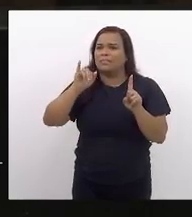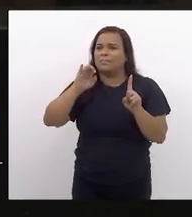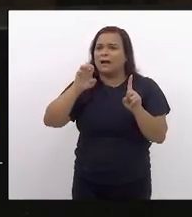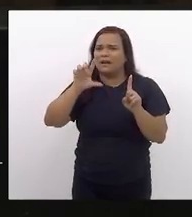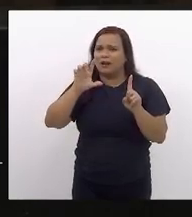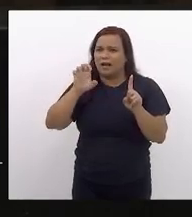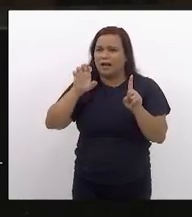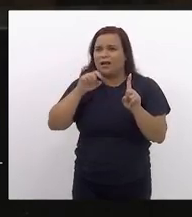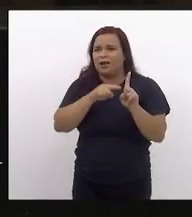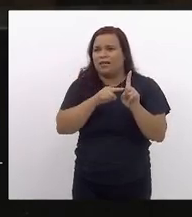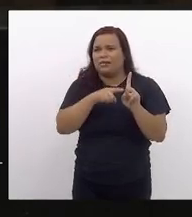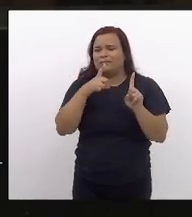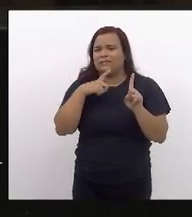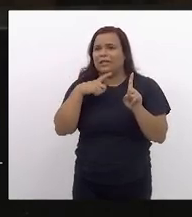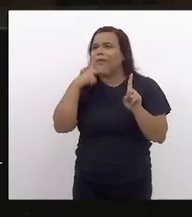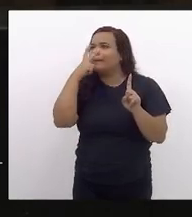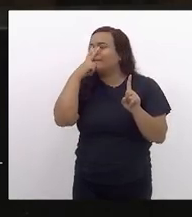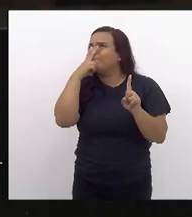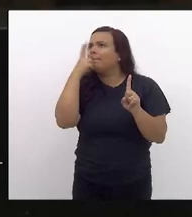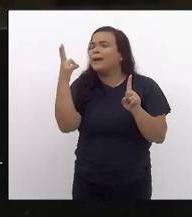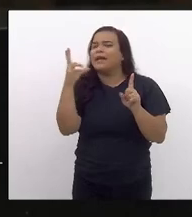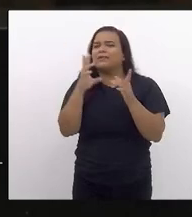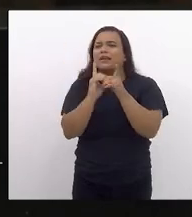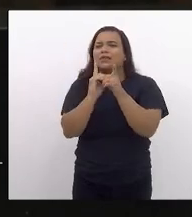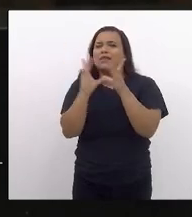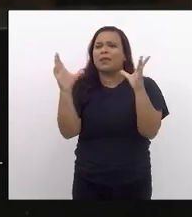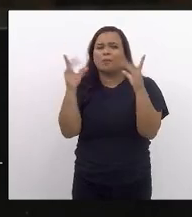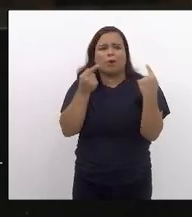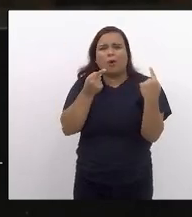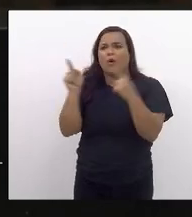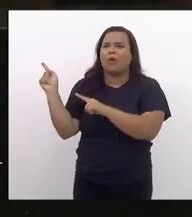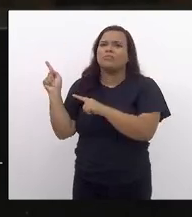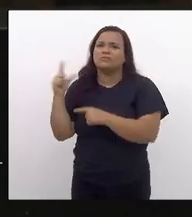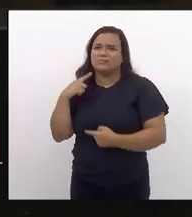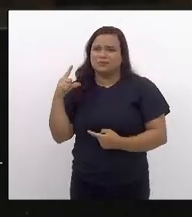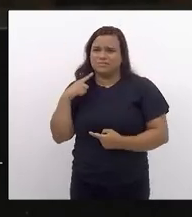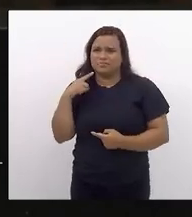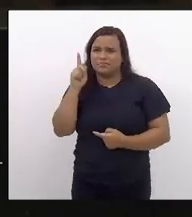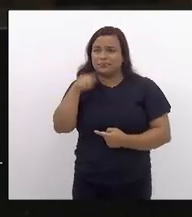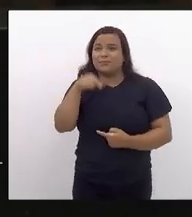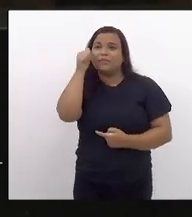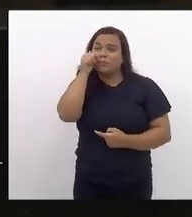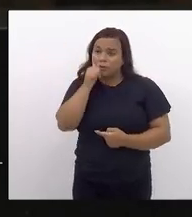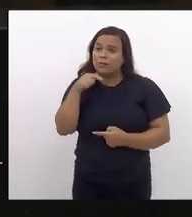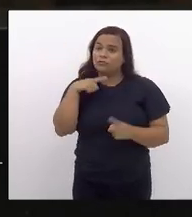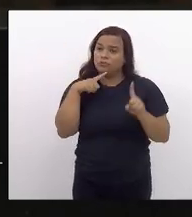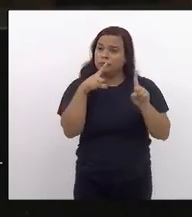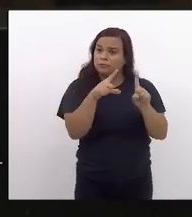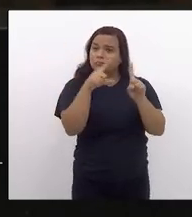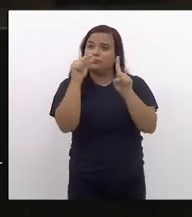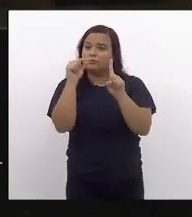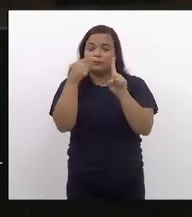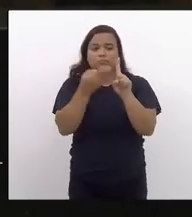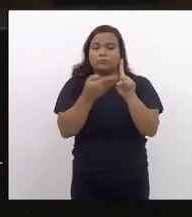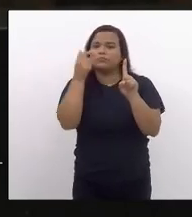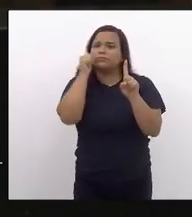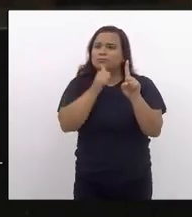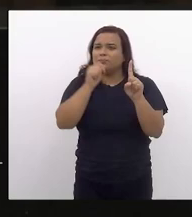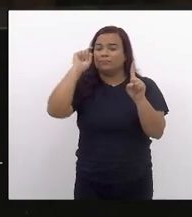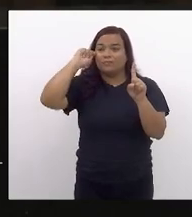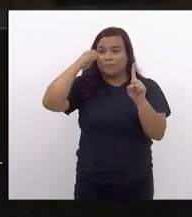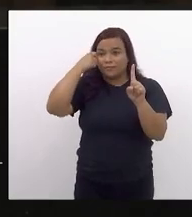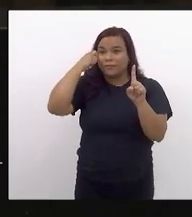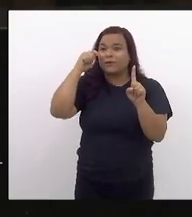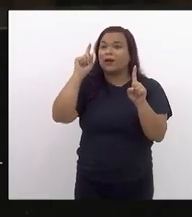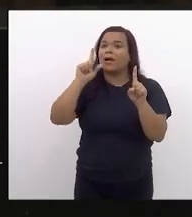as maneiras, desafia a democracia brasileira. A gente está falando de uma mulher eleita, uma mulher preta da favela